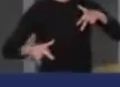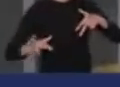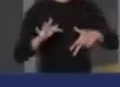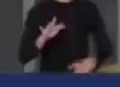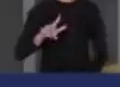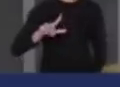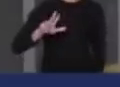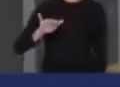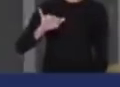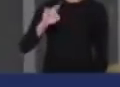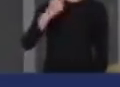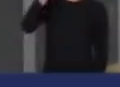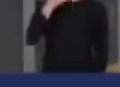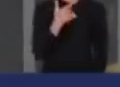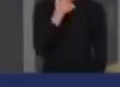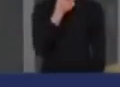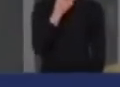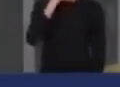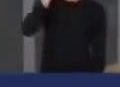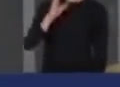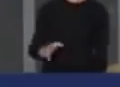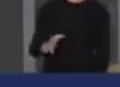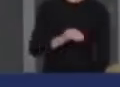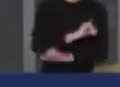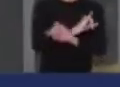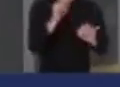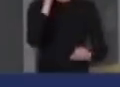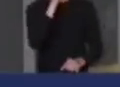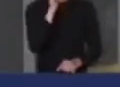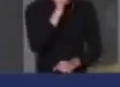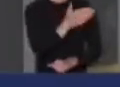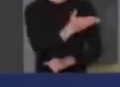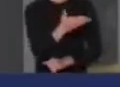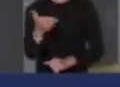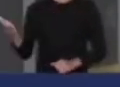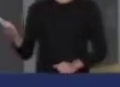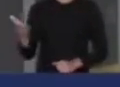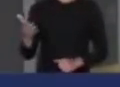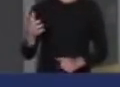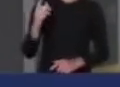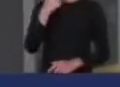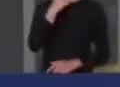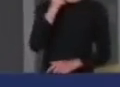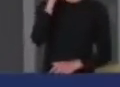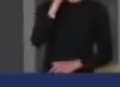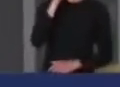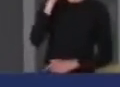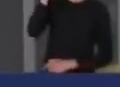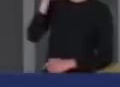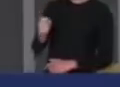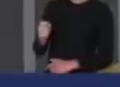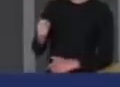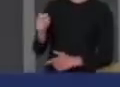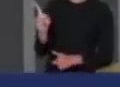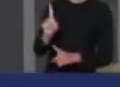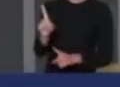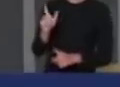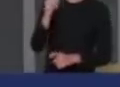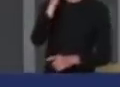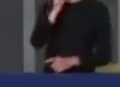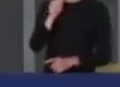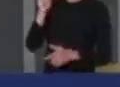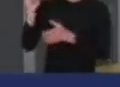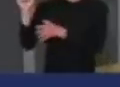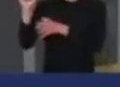para a democracia, para a civilização, você não contribui com nada para a pacificação social, que é alguma coisa que é algo que a gente está precisando